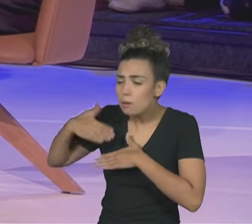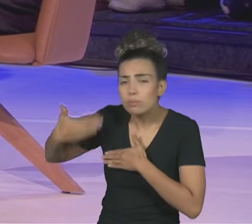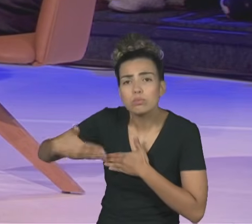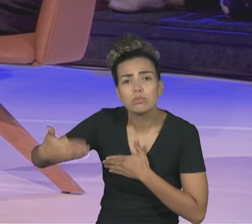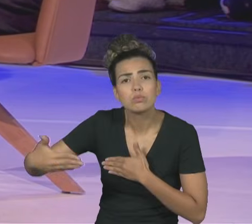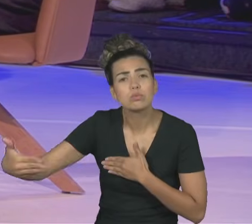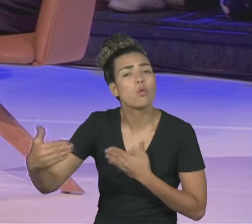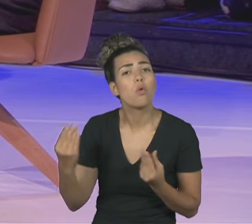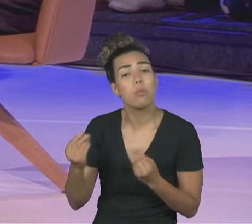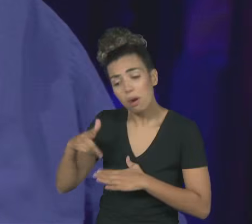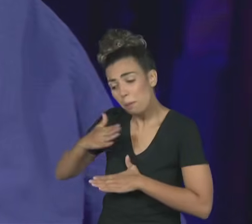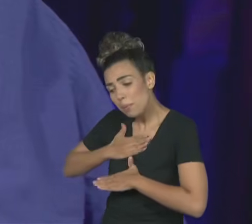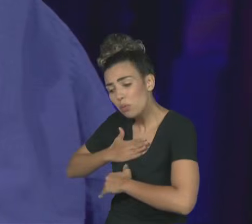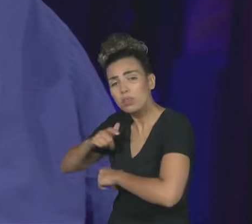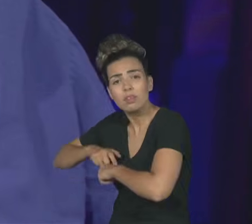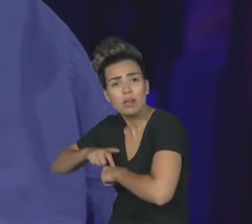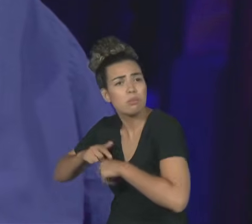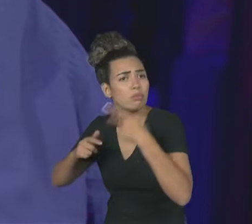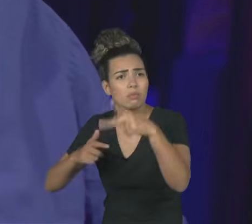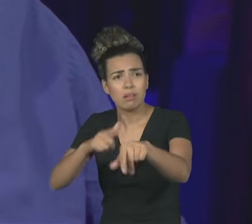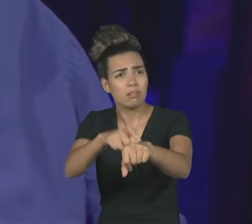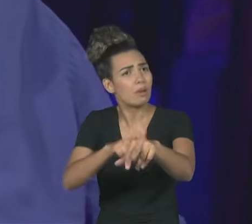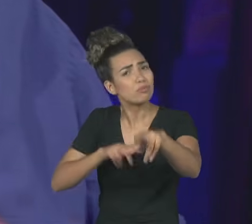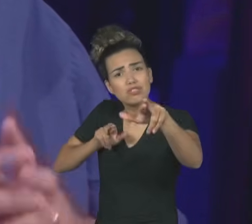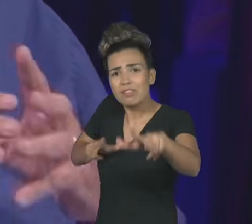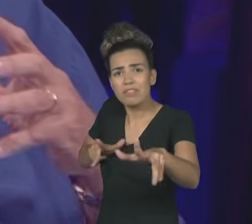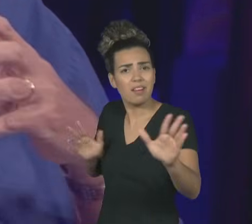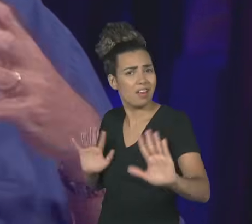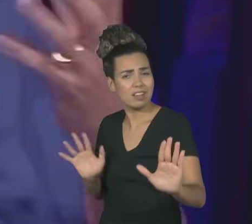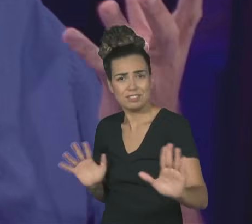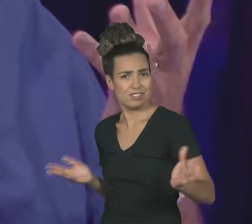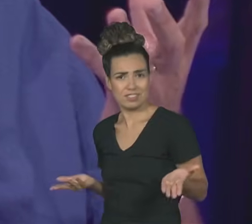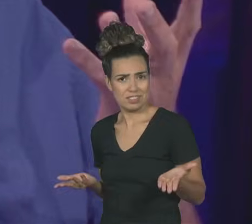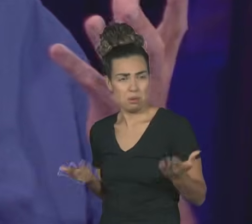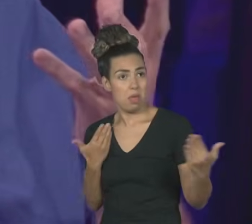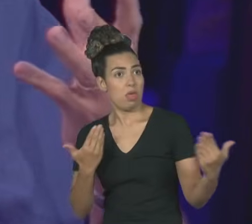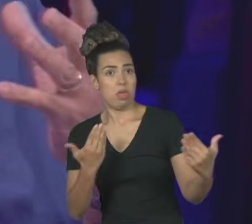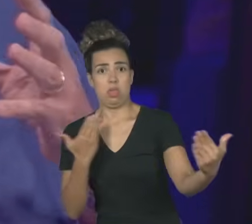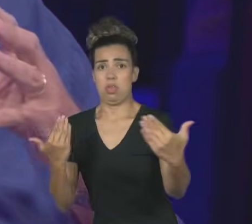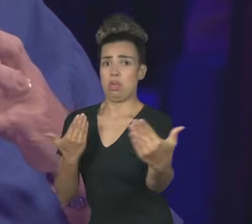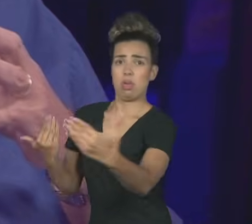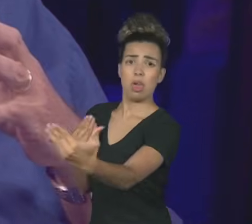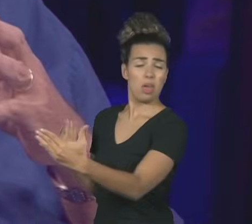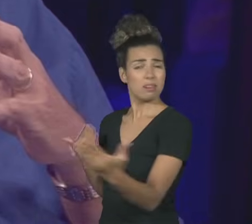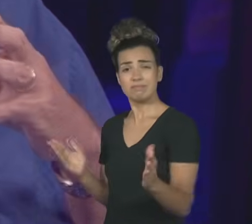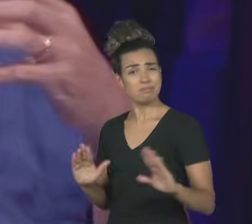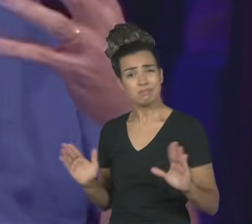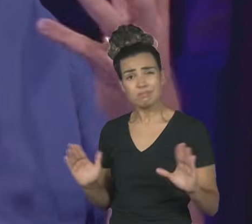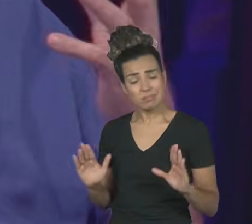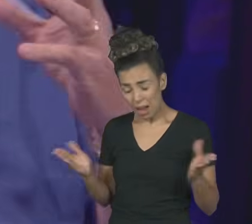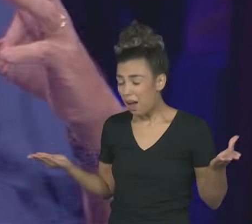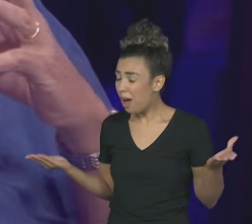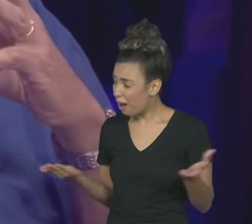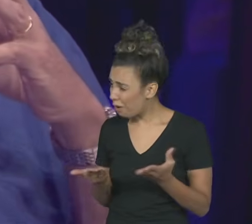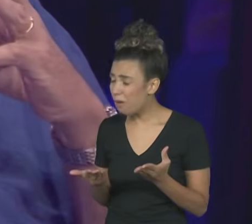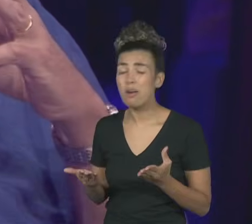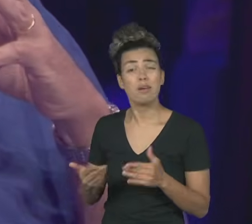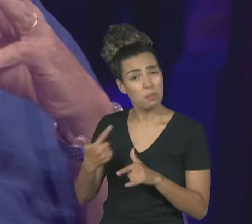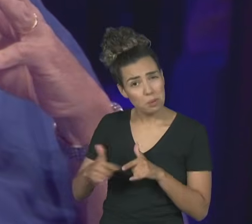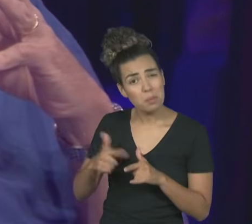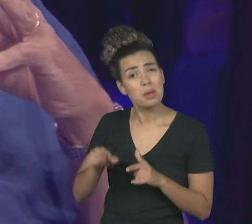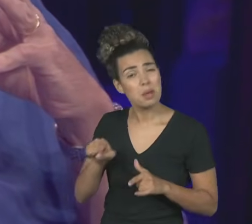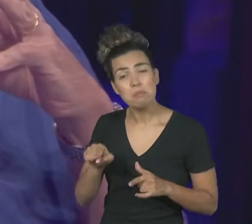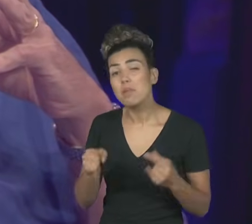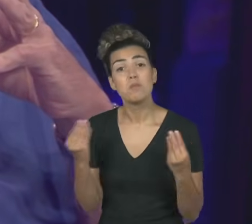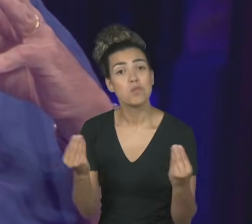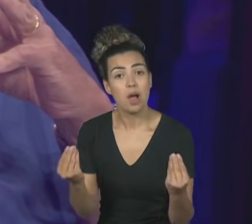dos outros. Né? E essa reflexão ela está perdida, porque o que hoje no mundo diz